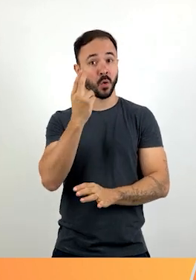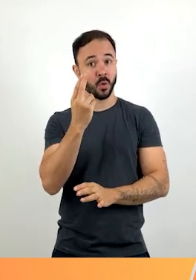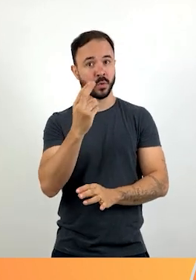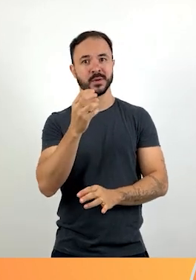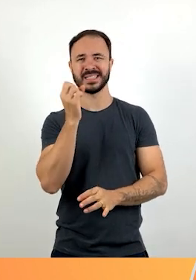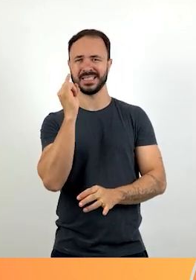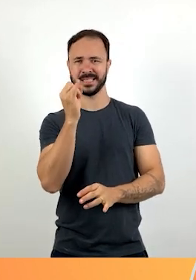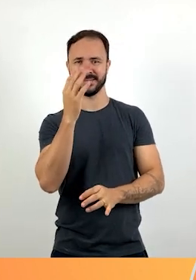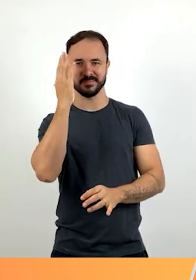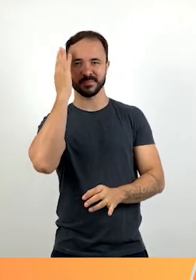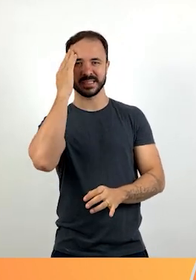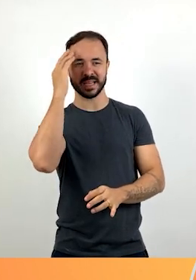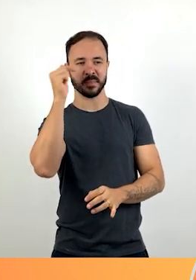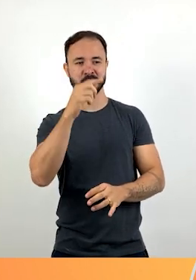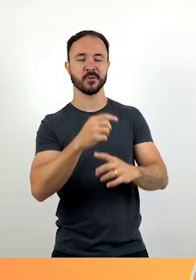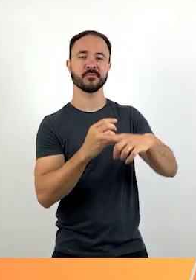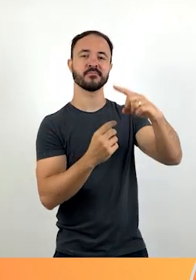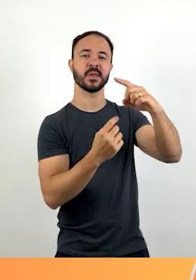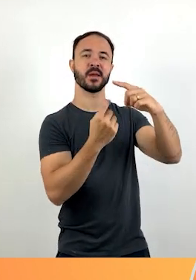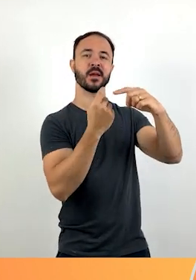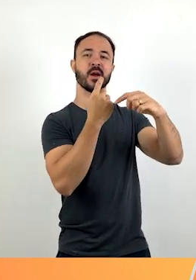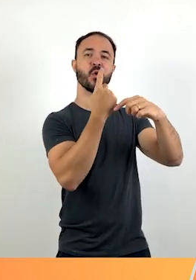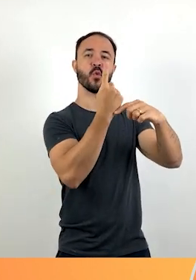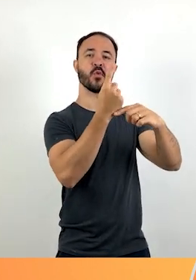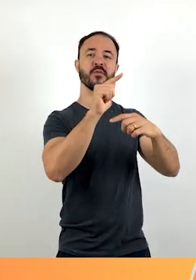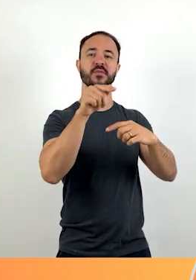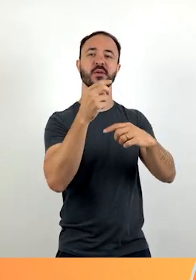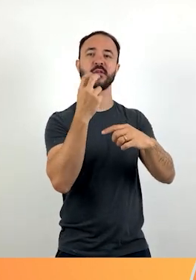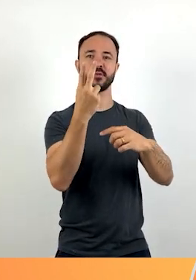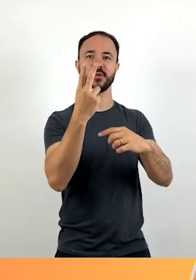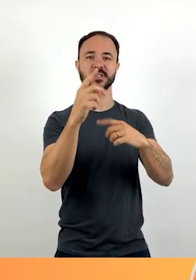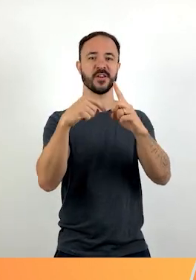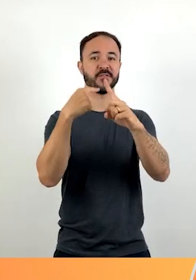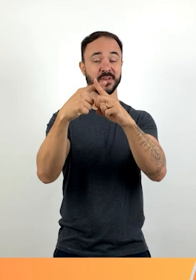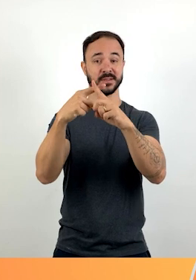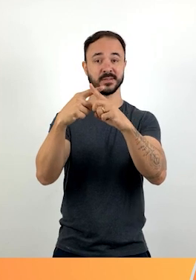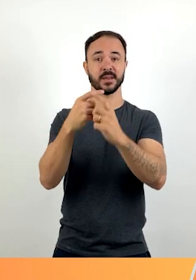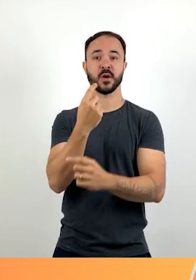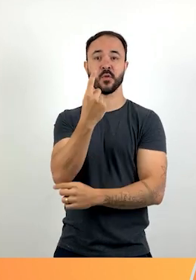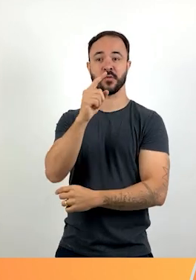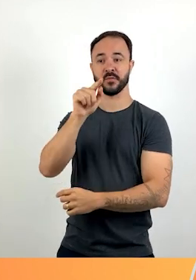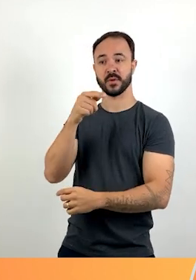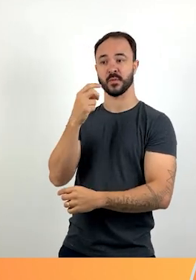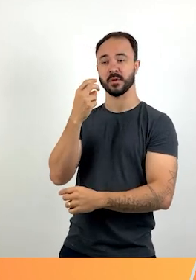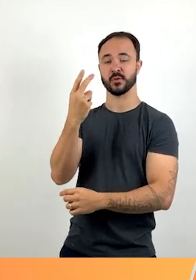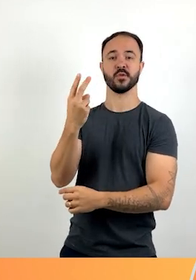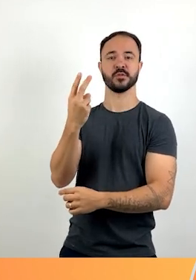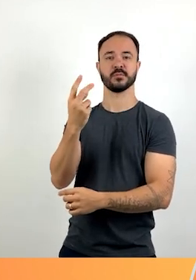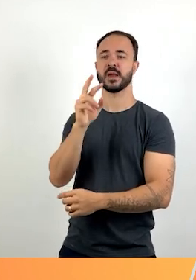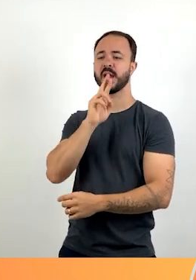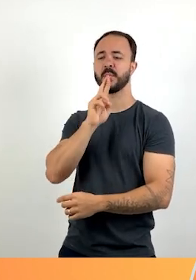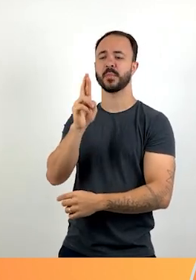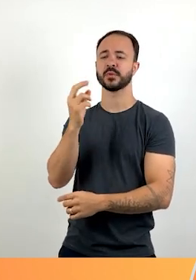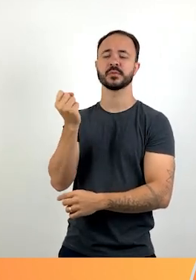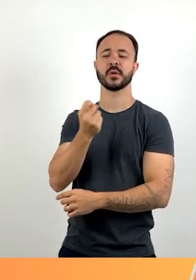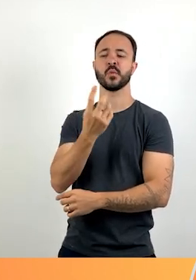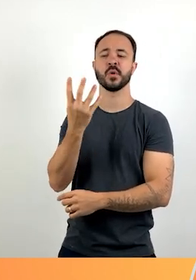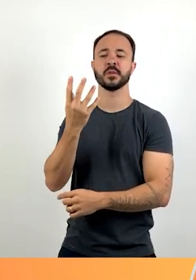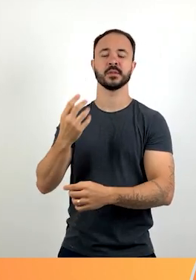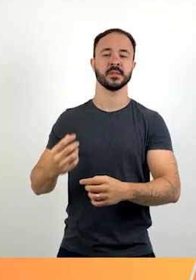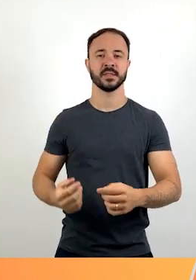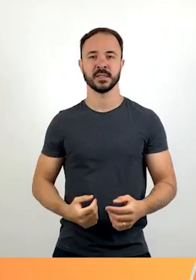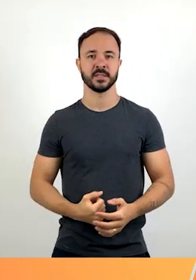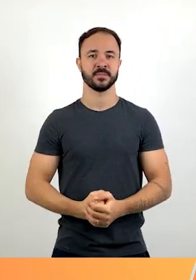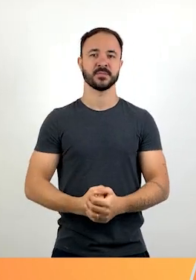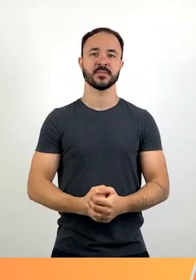souber que se eu pegar 1,2 vezes 1,2, né, e multiplicar 2 vezes 2, 4, 2